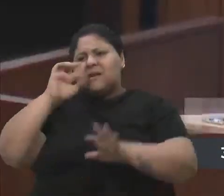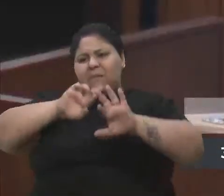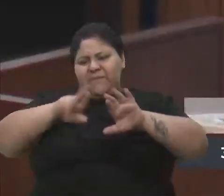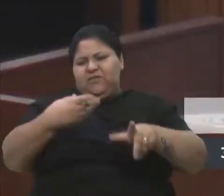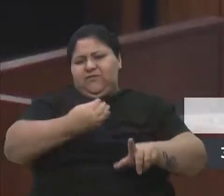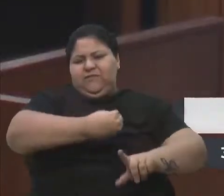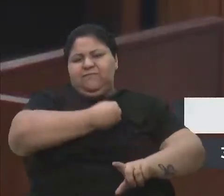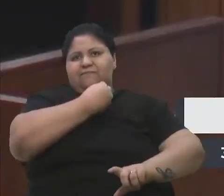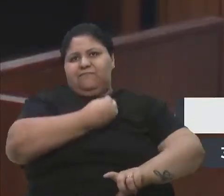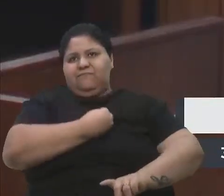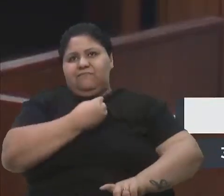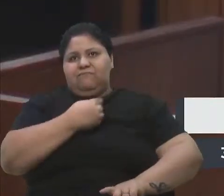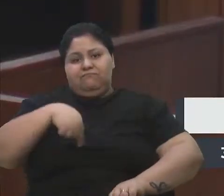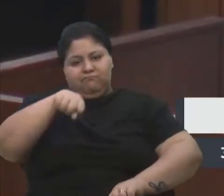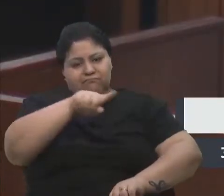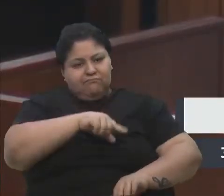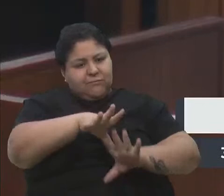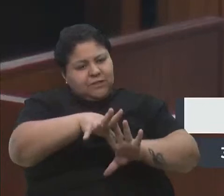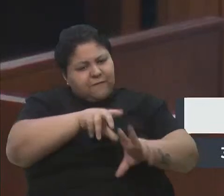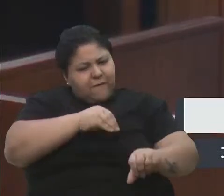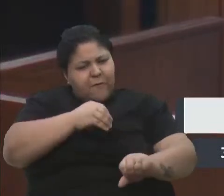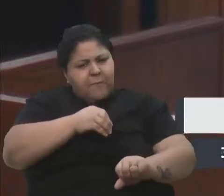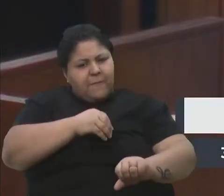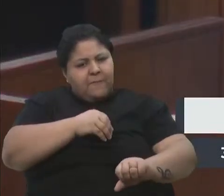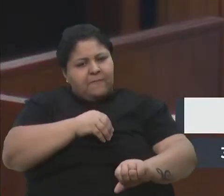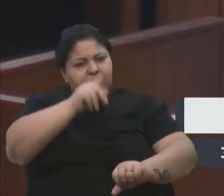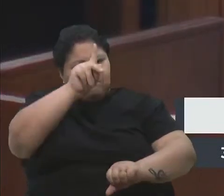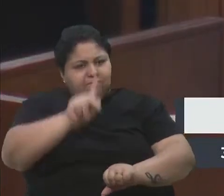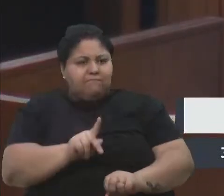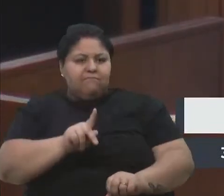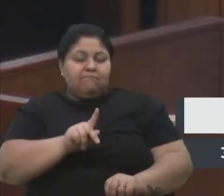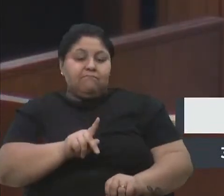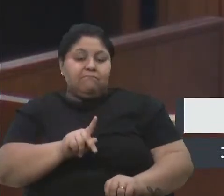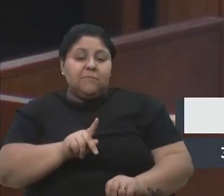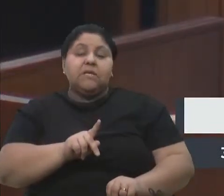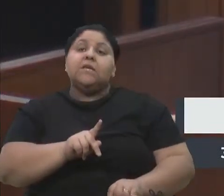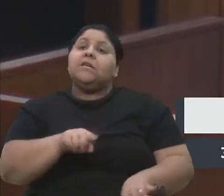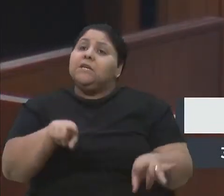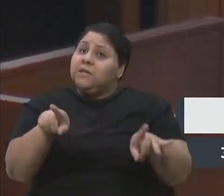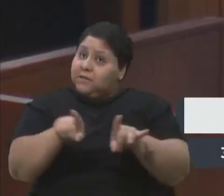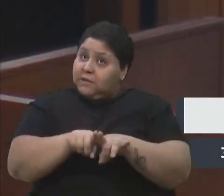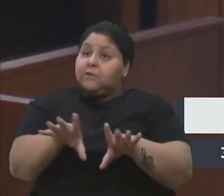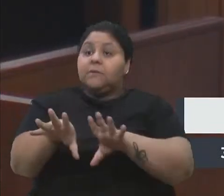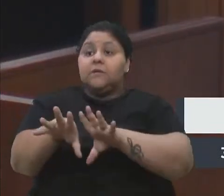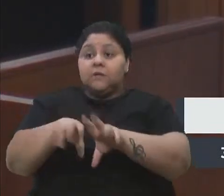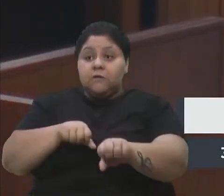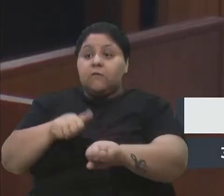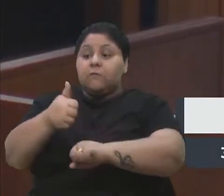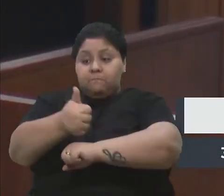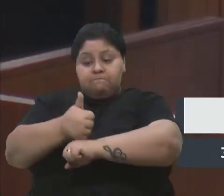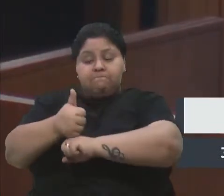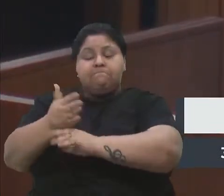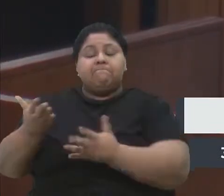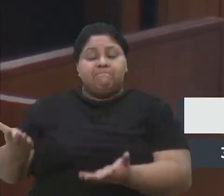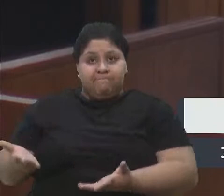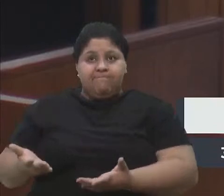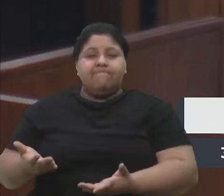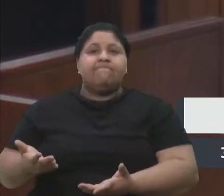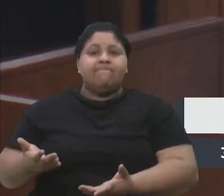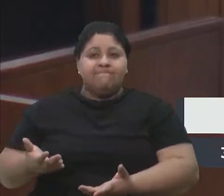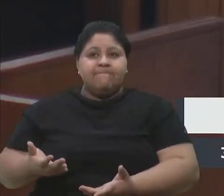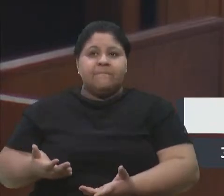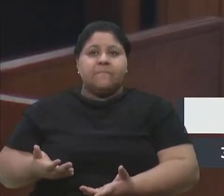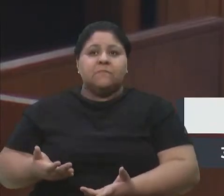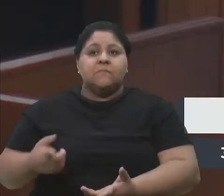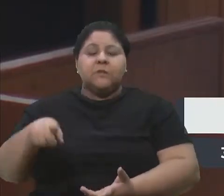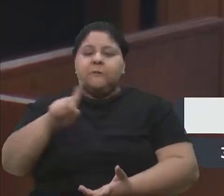da gente, na nossa formação pessoal e, por que não dizer, na formação profissional, inclusive. Então, para a